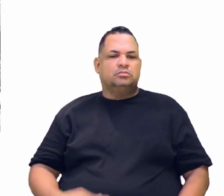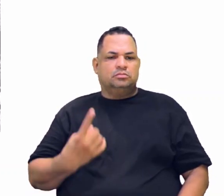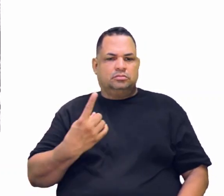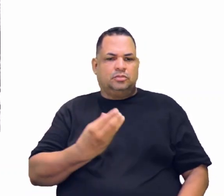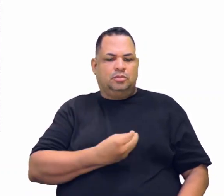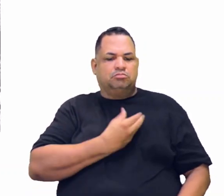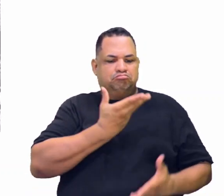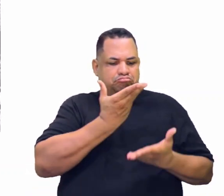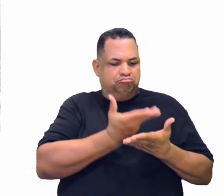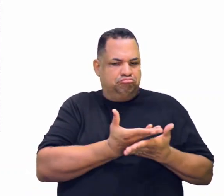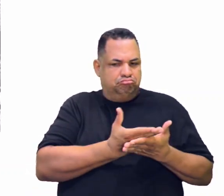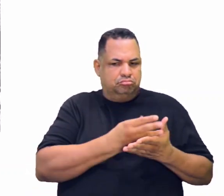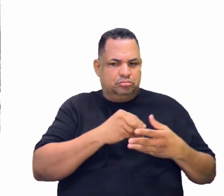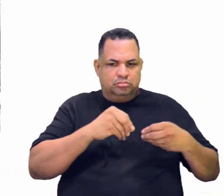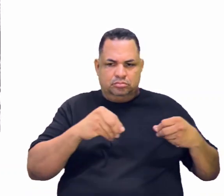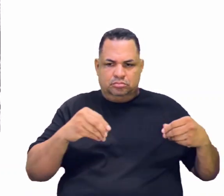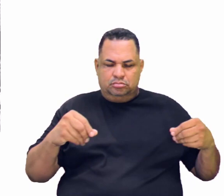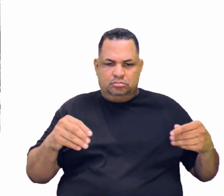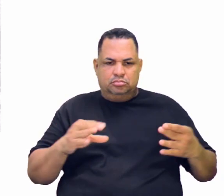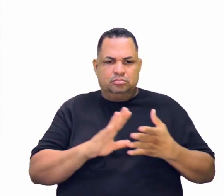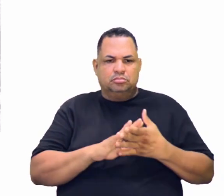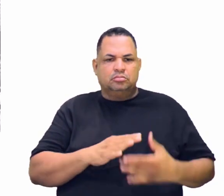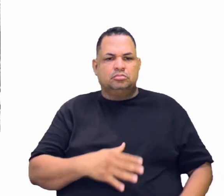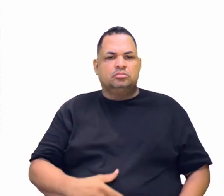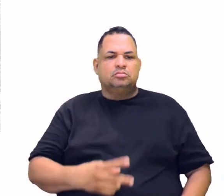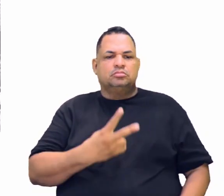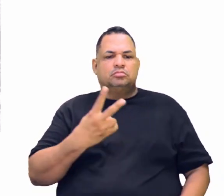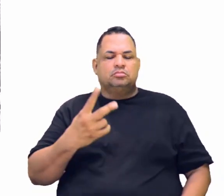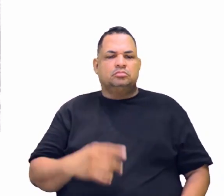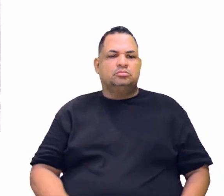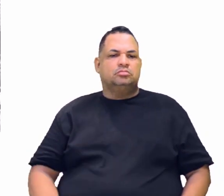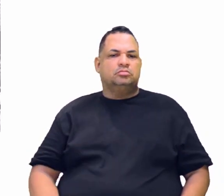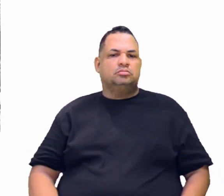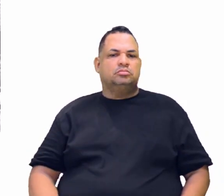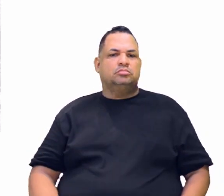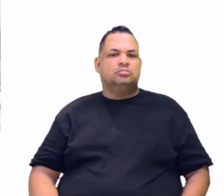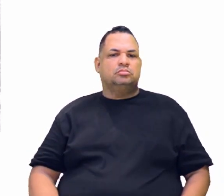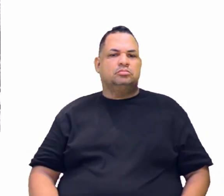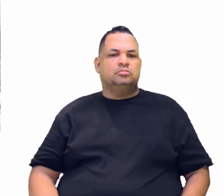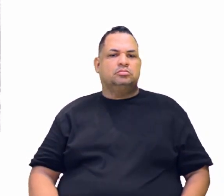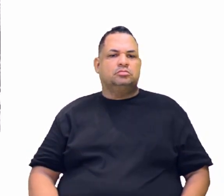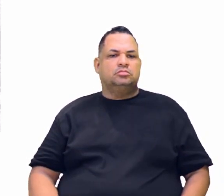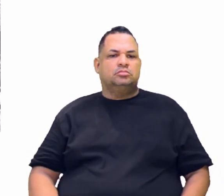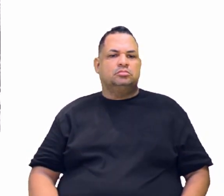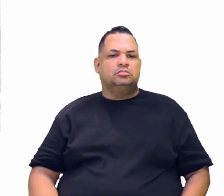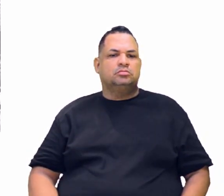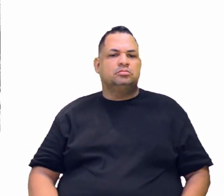indígena com a sua mãe e 2 crianças. Esse aqui é um índio Nambiquara.